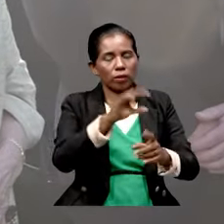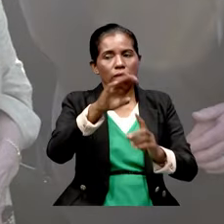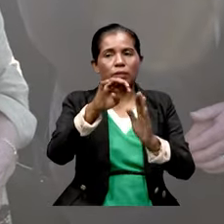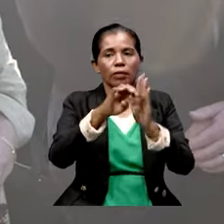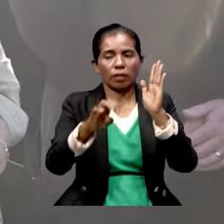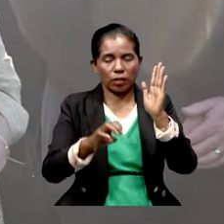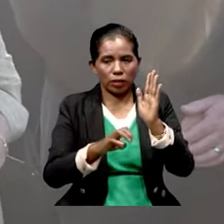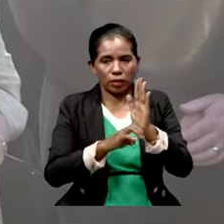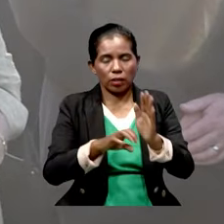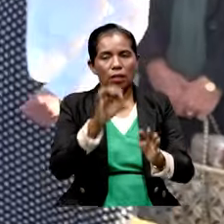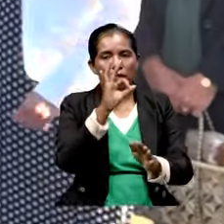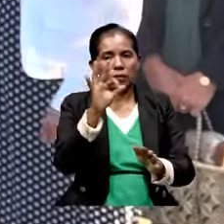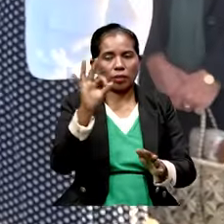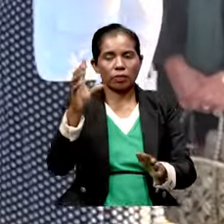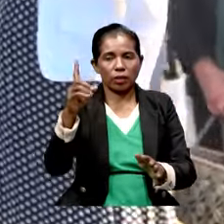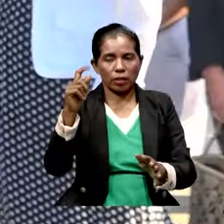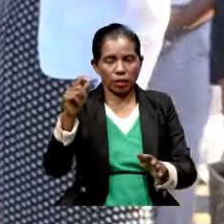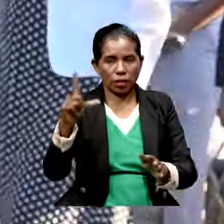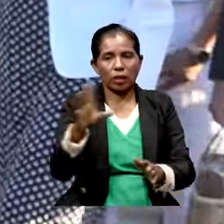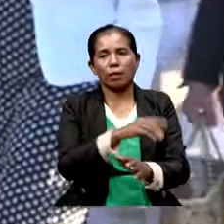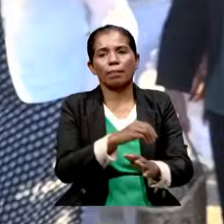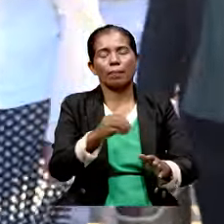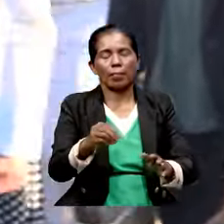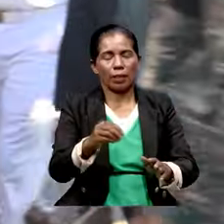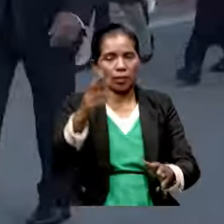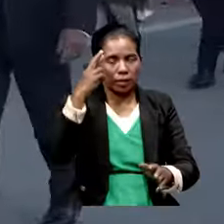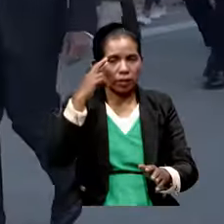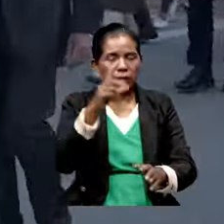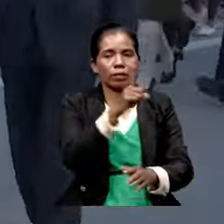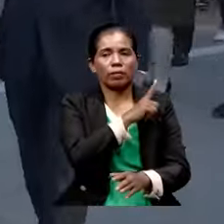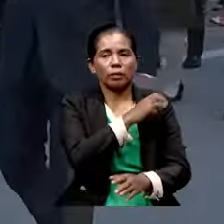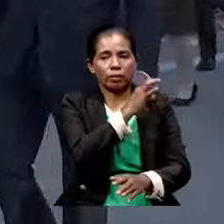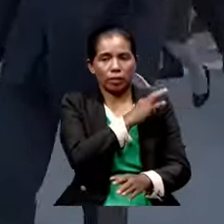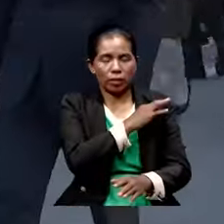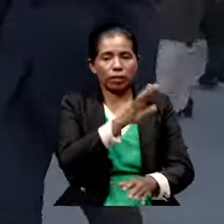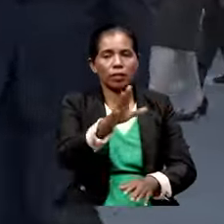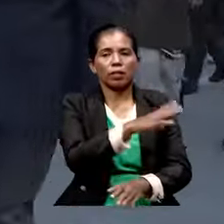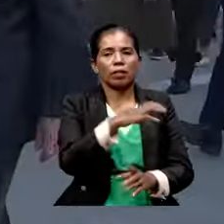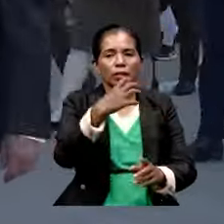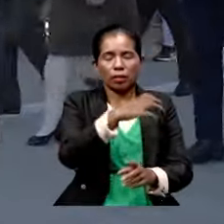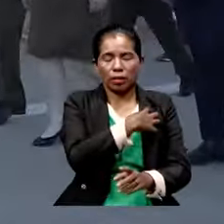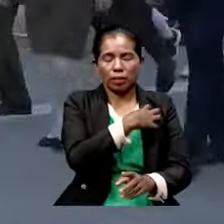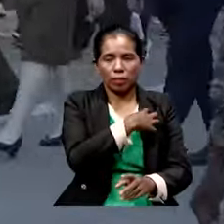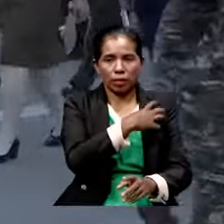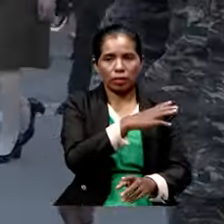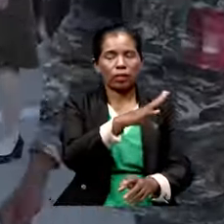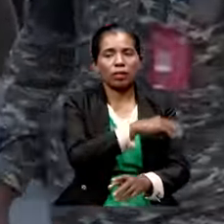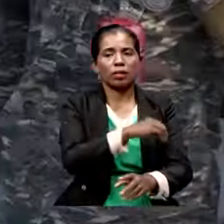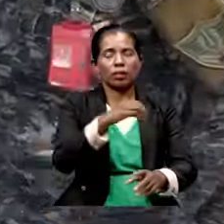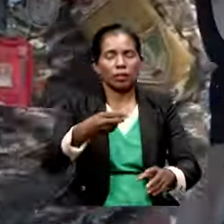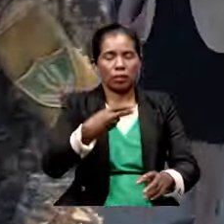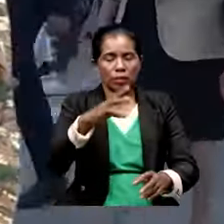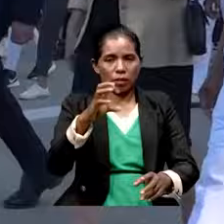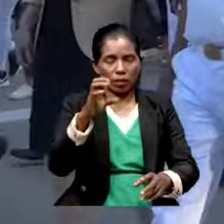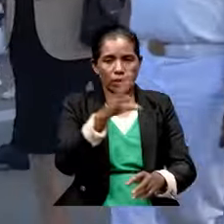Estado-Maior General FFDTL, tenente-general Falo Ratelaik, comandante-geral PNTL, comissário-geral Henrique da